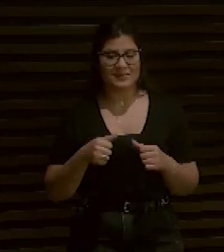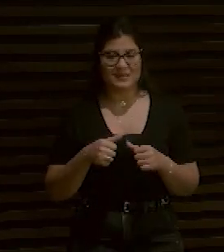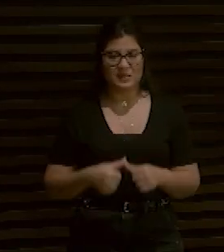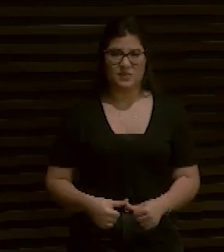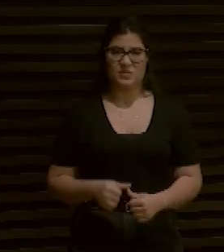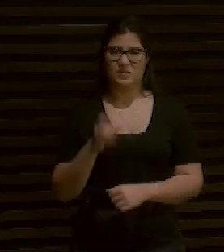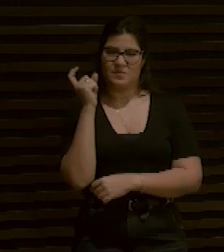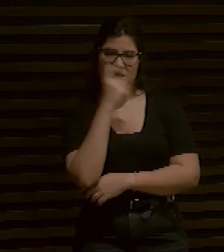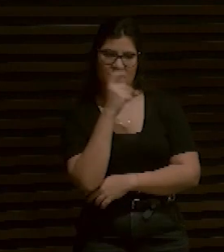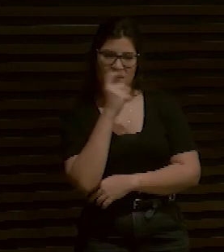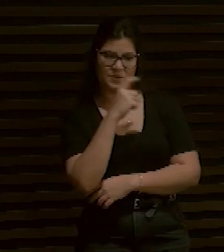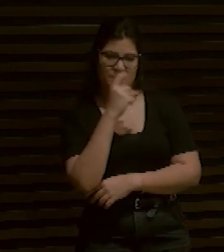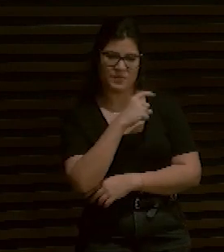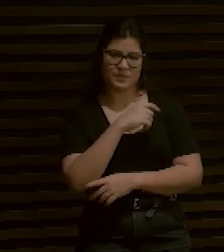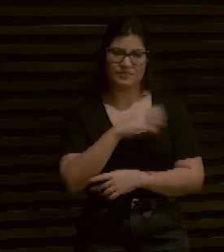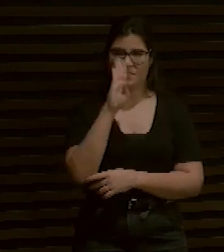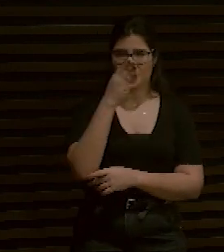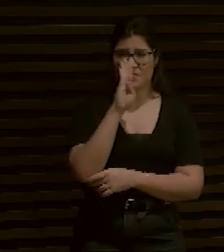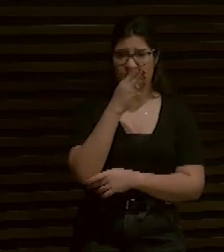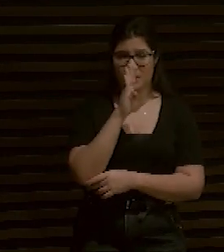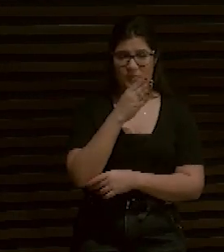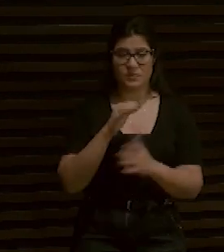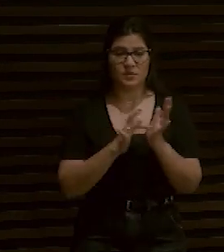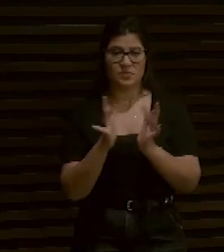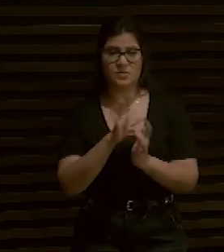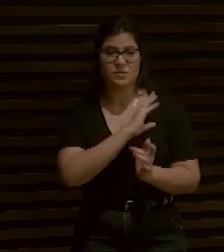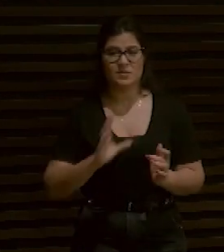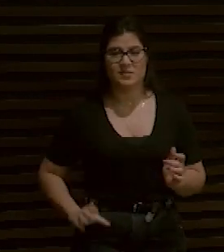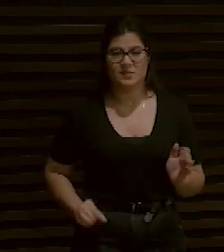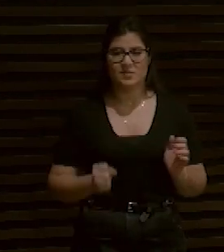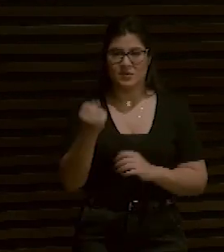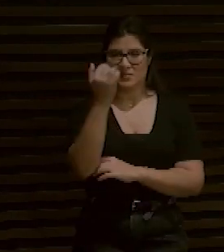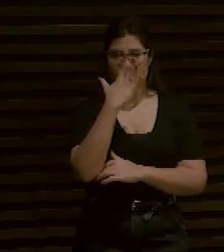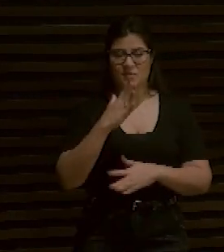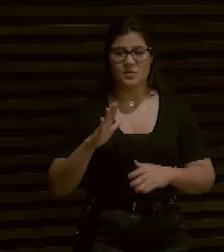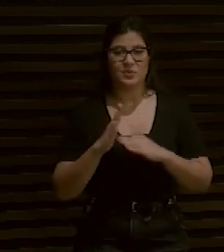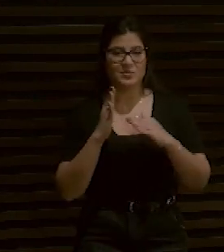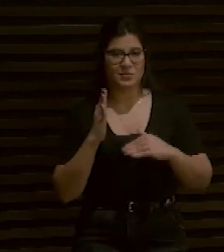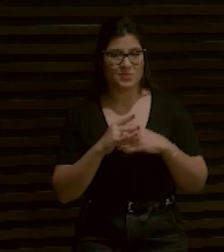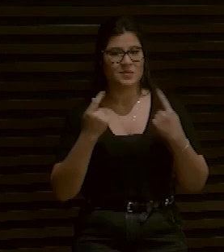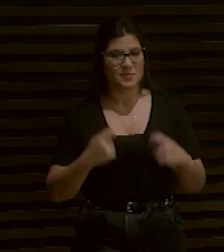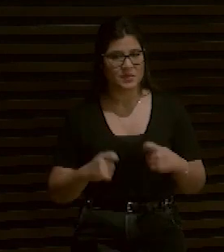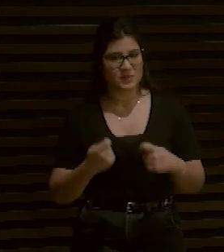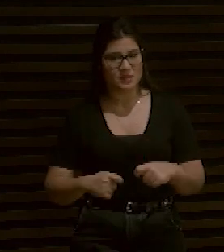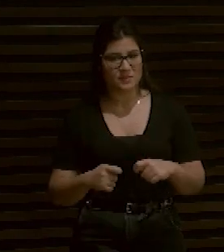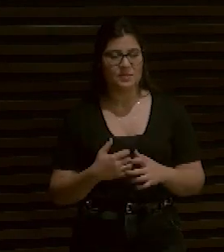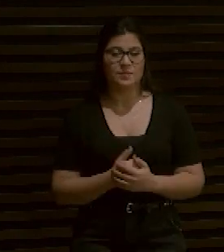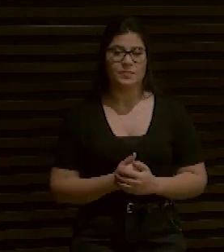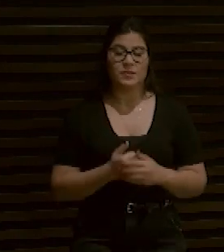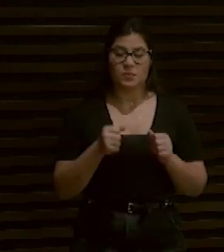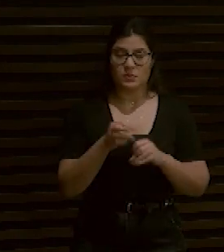e uma mentira. Isso é herético. Jesus Cristo revelou tudo o que precisa ser dito. E nessa manhã nós vamos ver os ensinos do